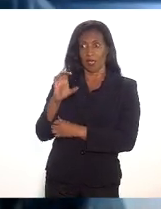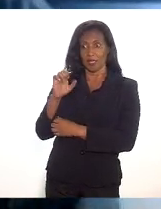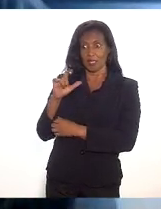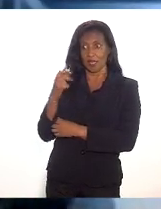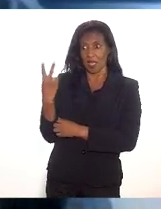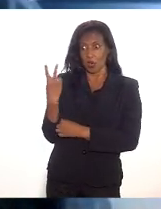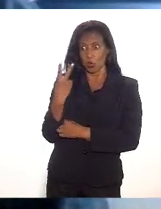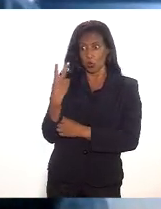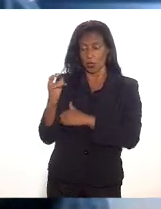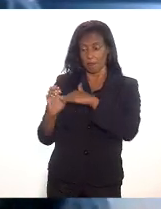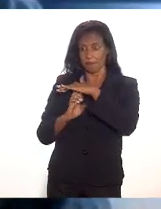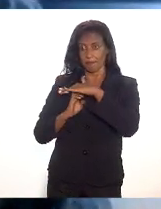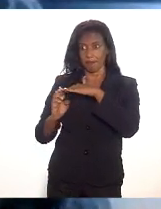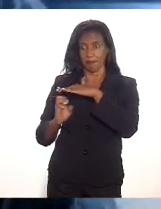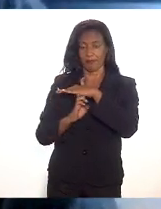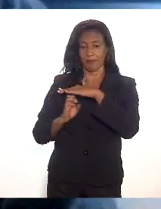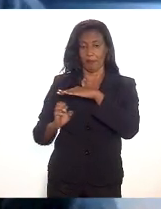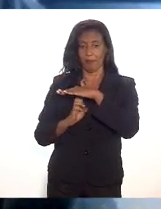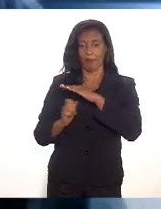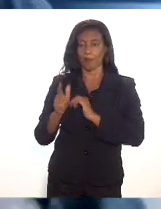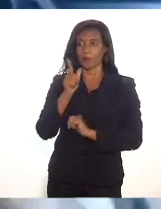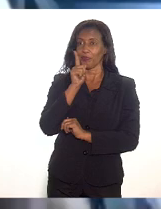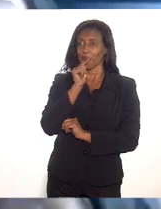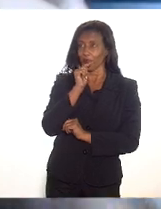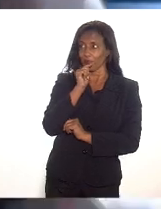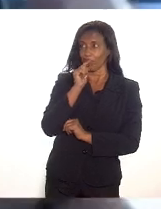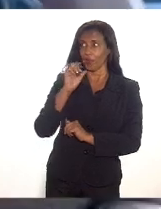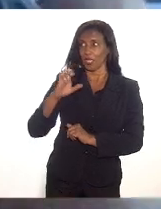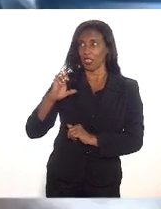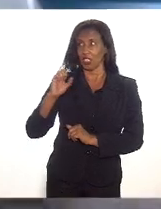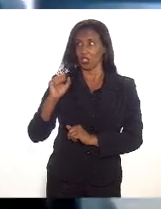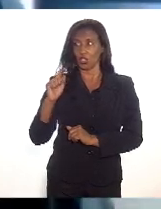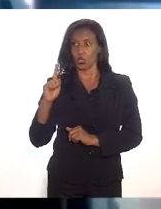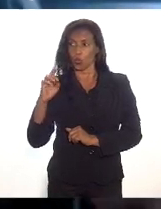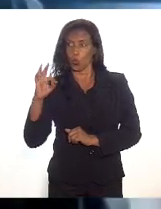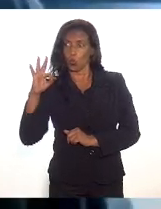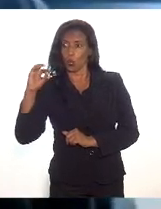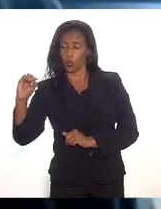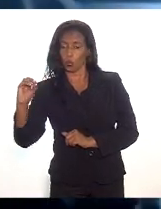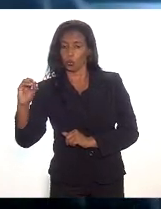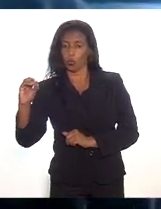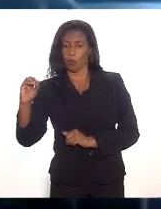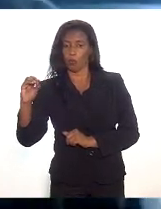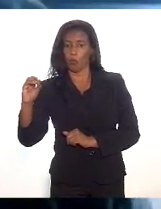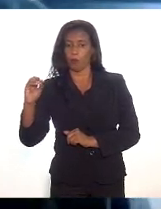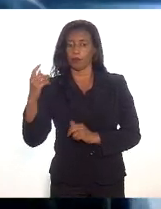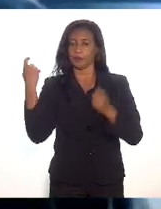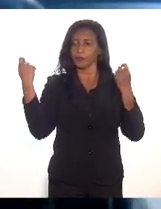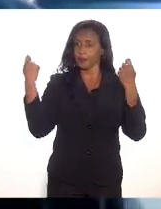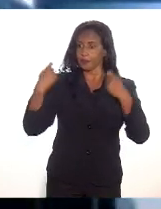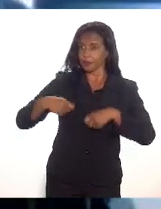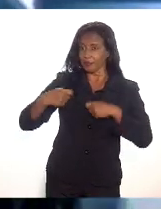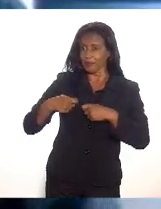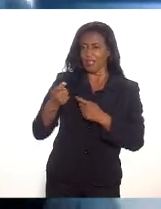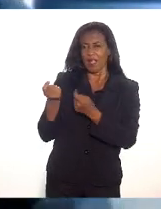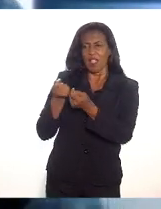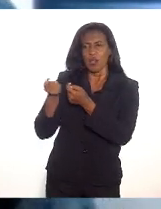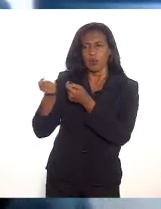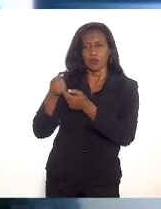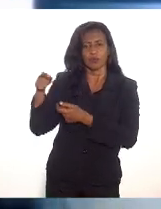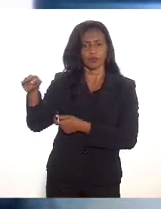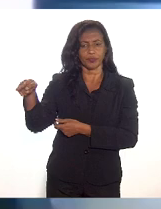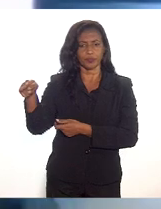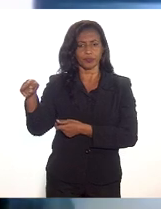das 2 empresas de água e esgoto do país que não eram submetidas a uma agência reguladora. A